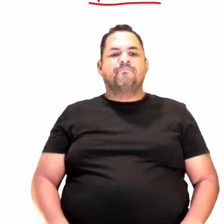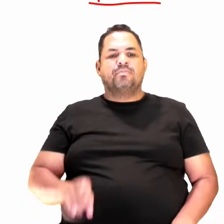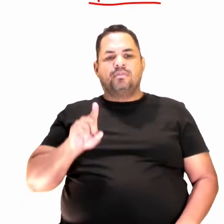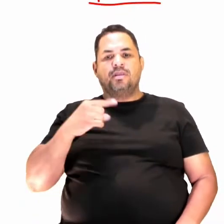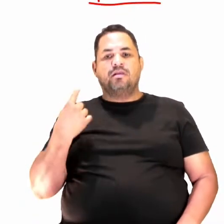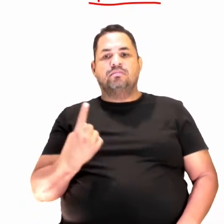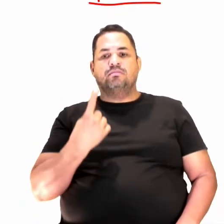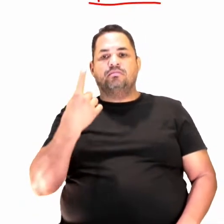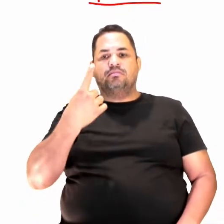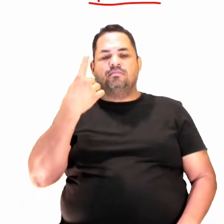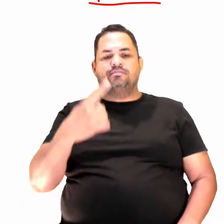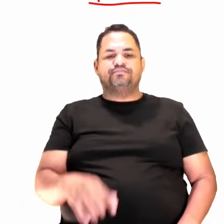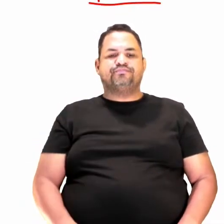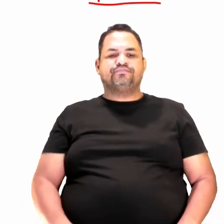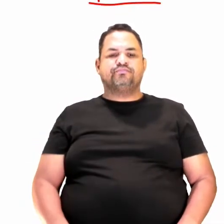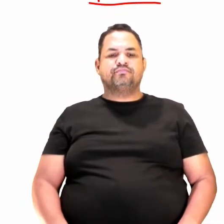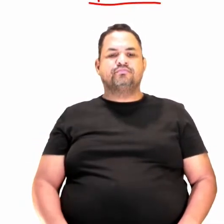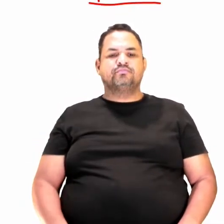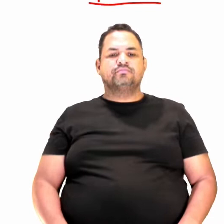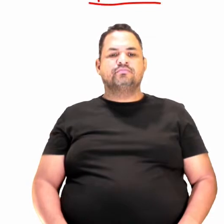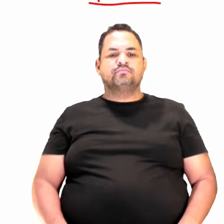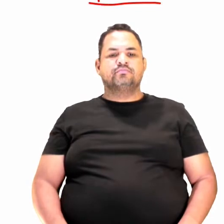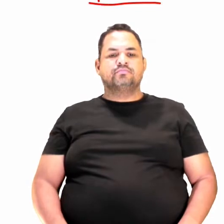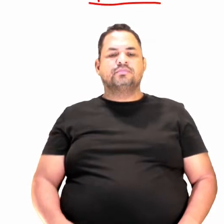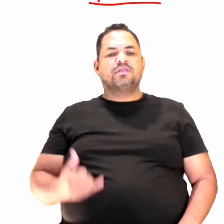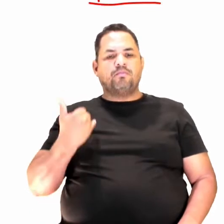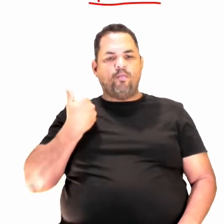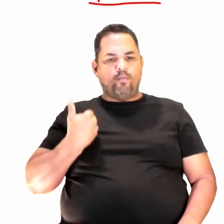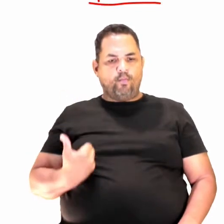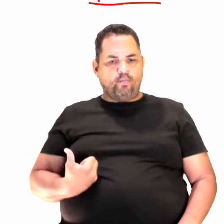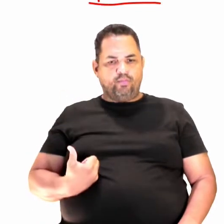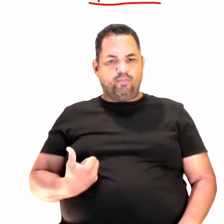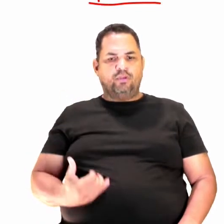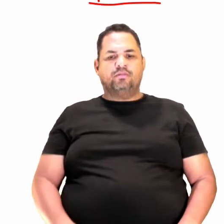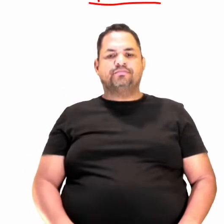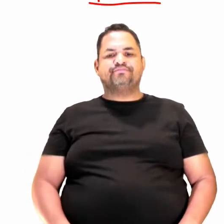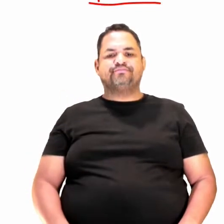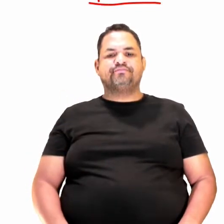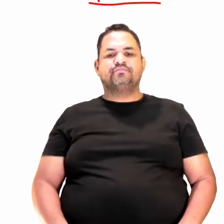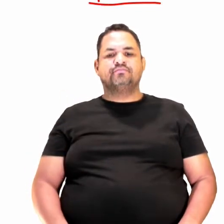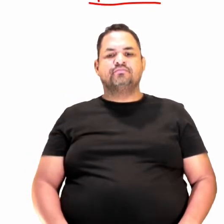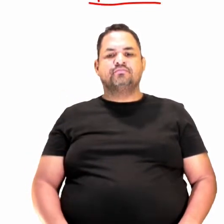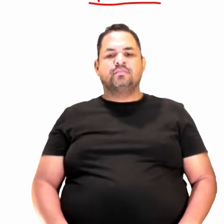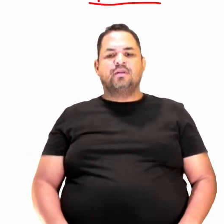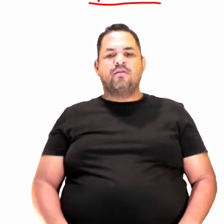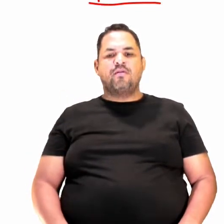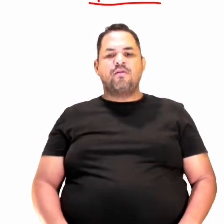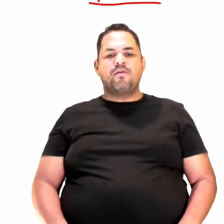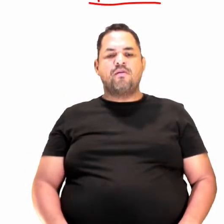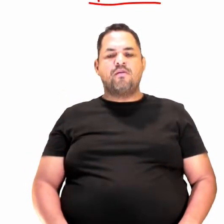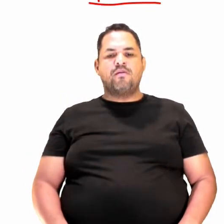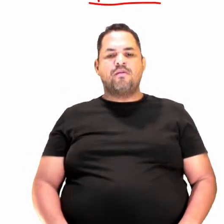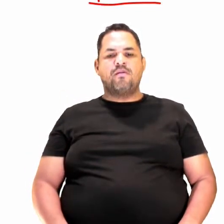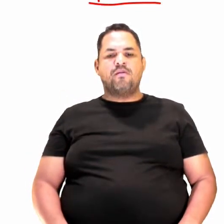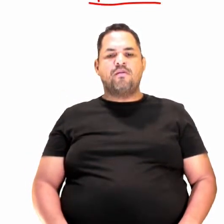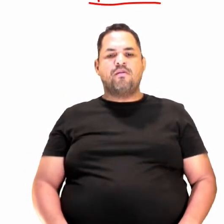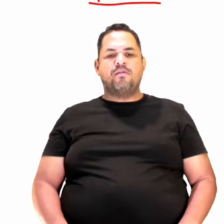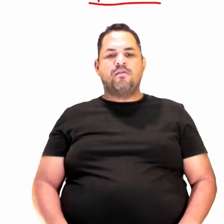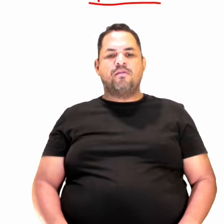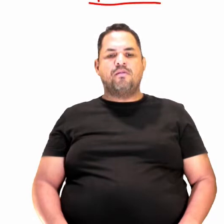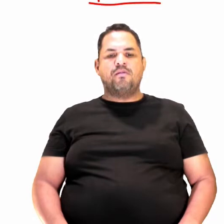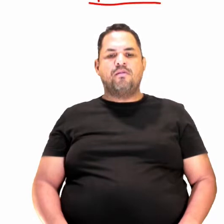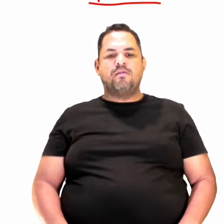tudo isso e vai fazer uma construção com essas palavras. Daí você vai usar dois verbos, são dois verbos que estão aqui mais presentes, que é